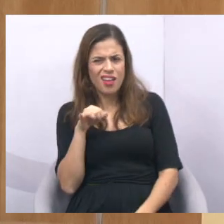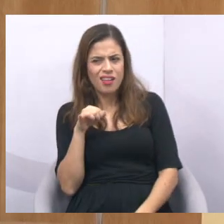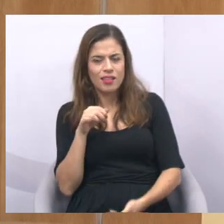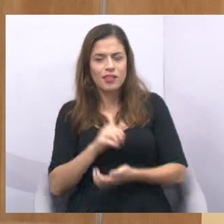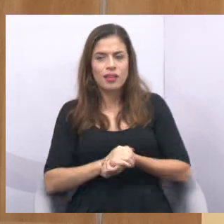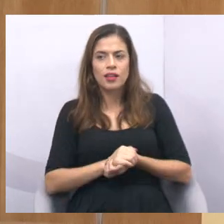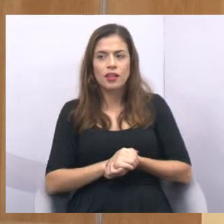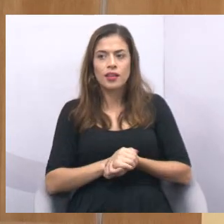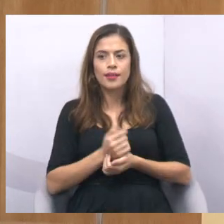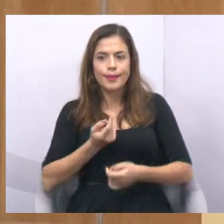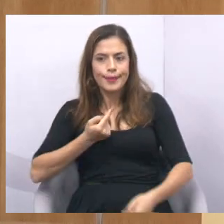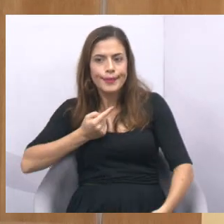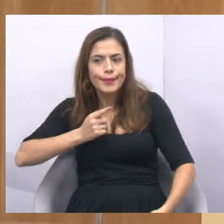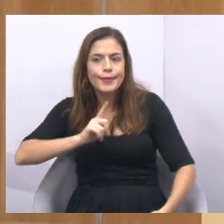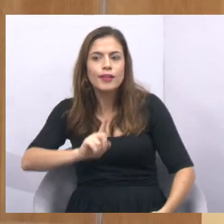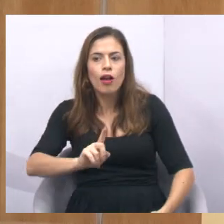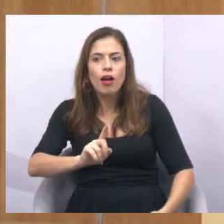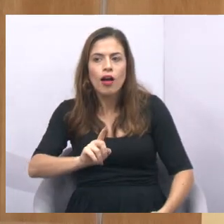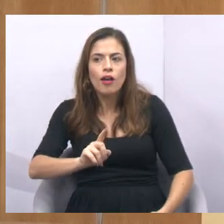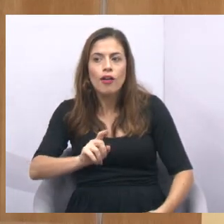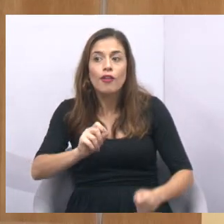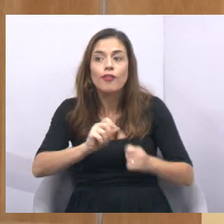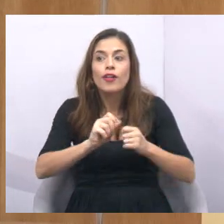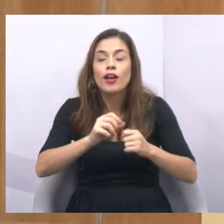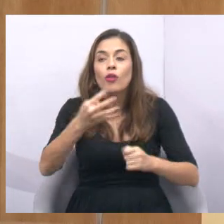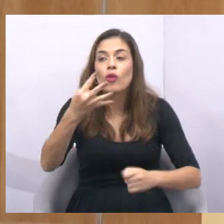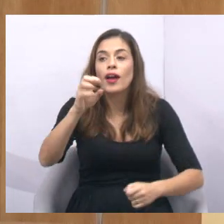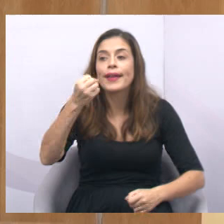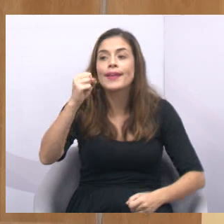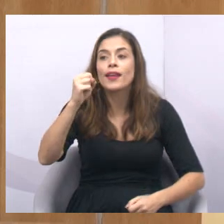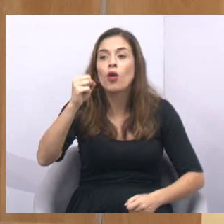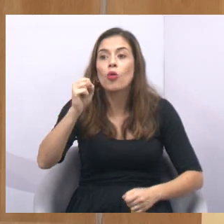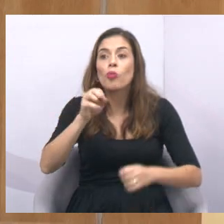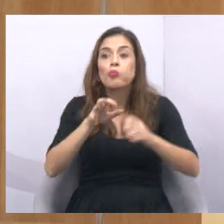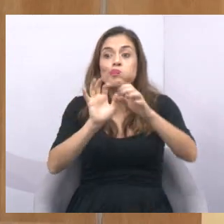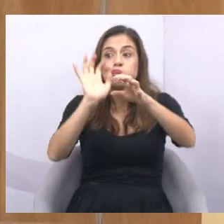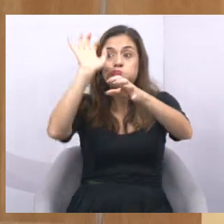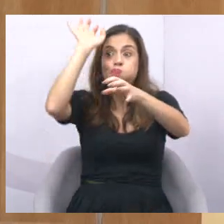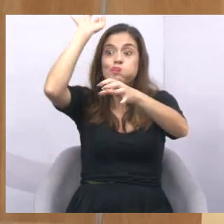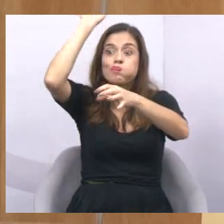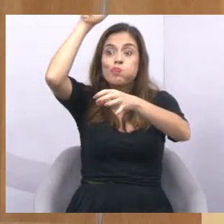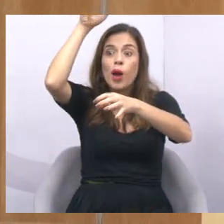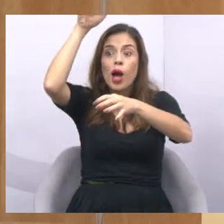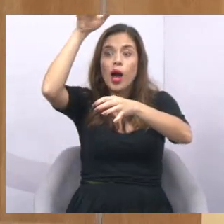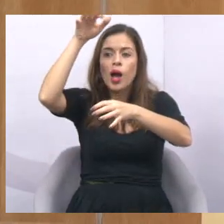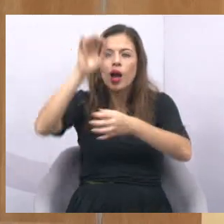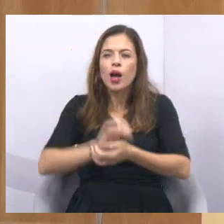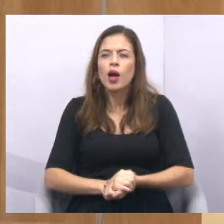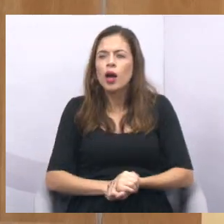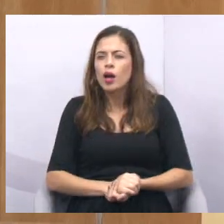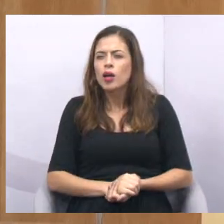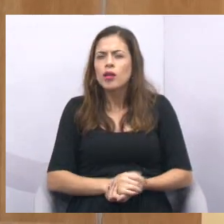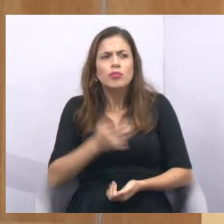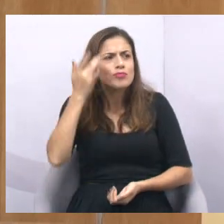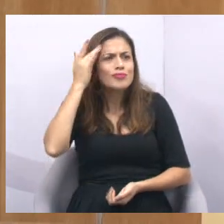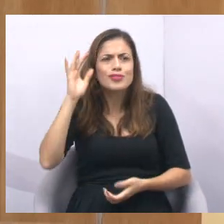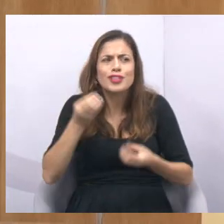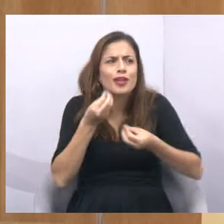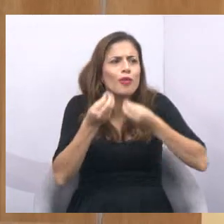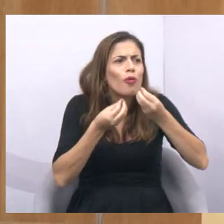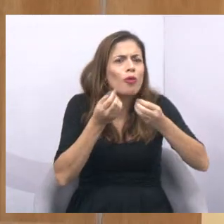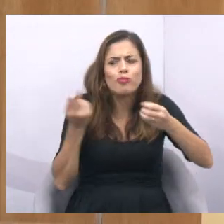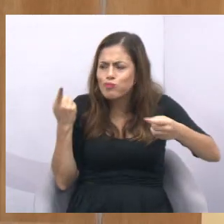dia ele entrou, ele fez 48 pontos, deu uma enterrada desse tamanho aí, deu uma enterrada no meio do garrafão, que eu não sei nem de onde